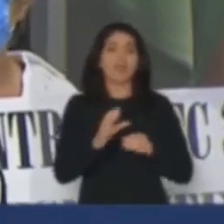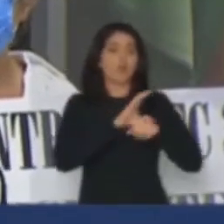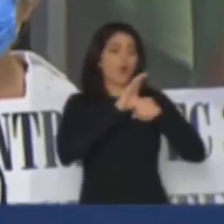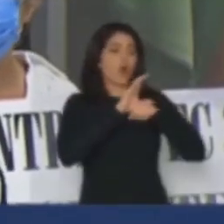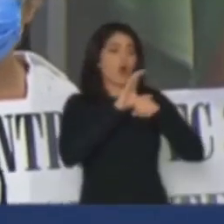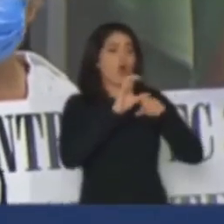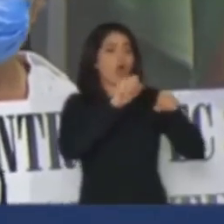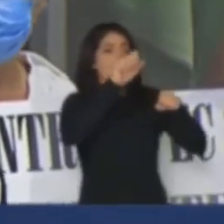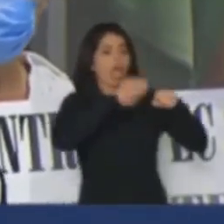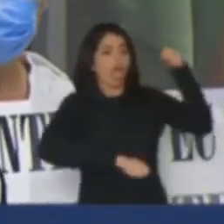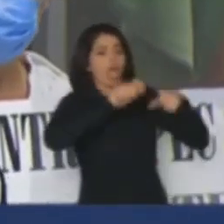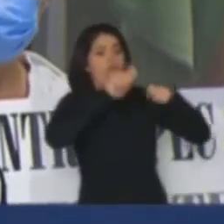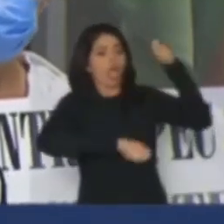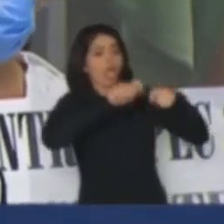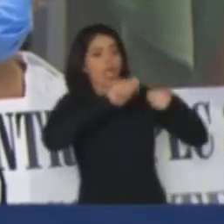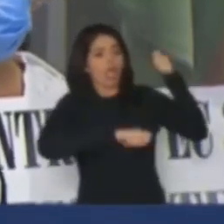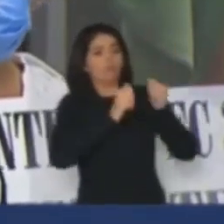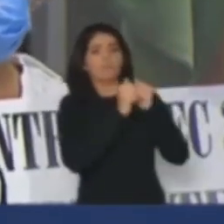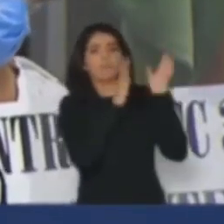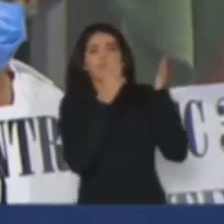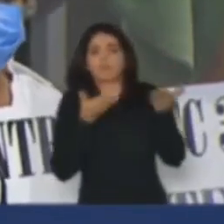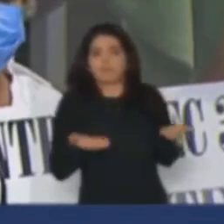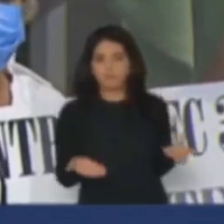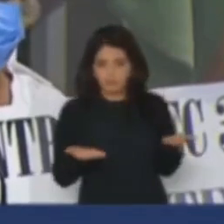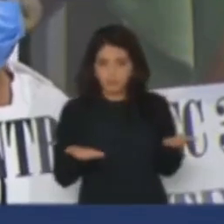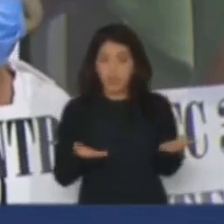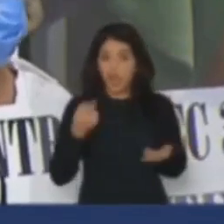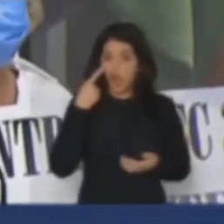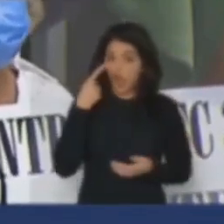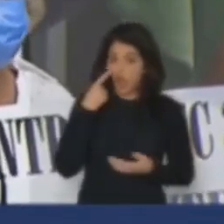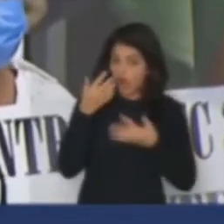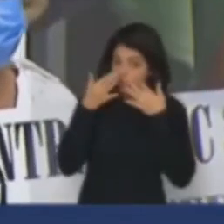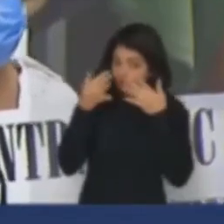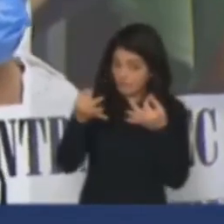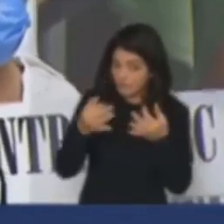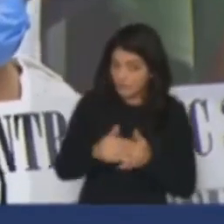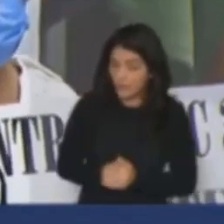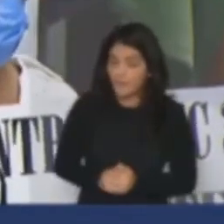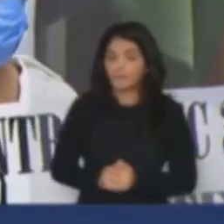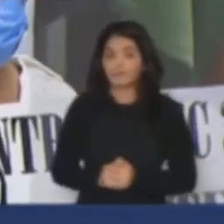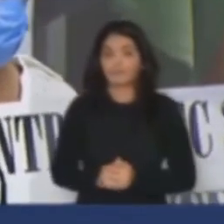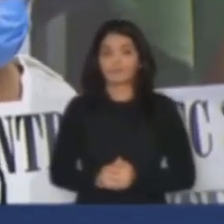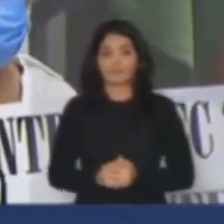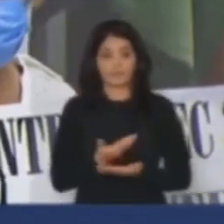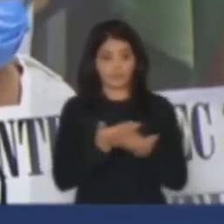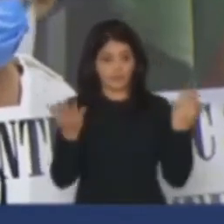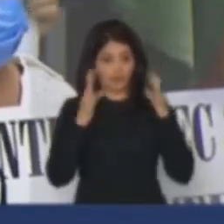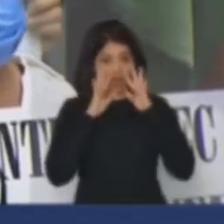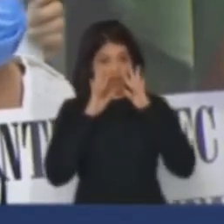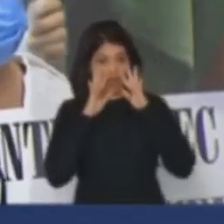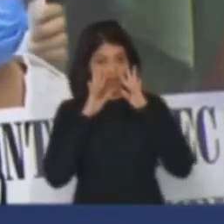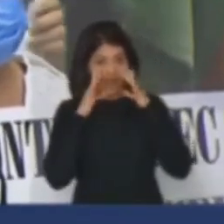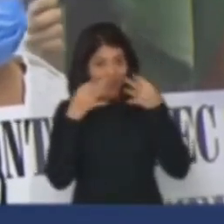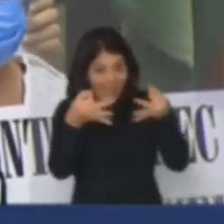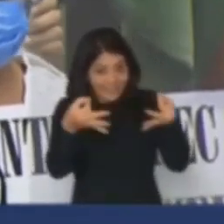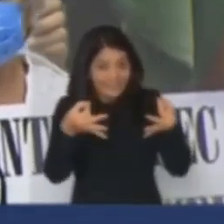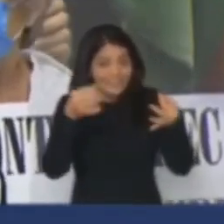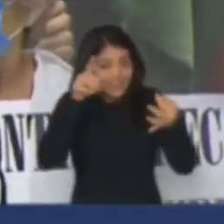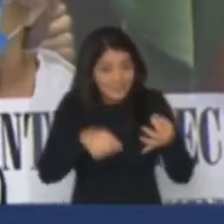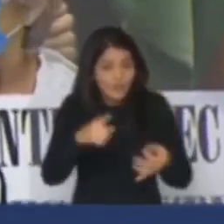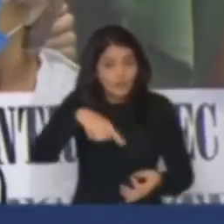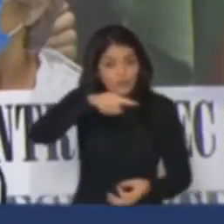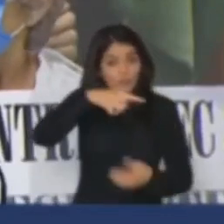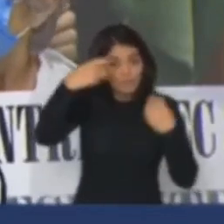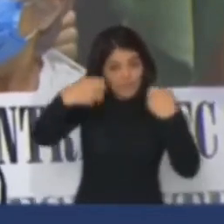de 88. Prestem atenção, deputados e deputadas, servidores públicos e todos os que precisam de serviço